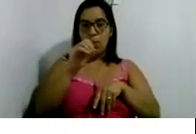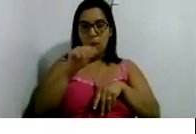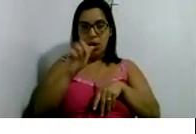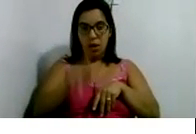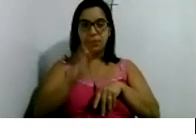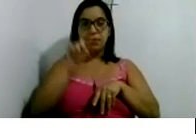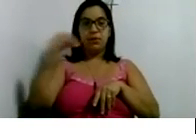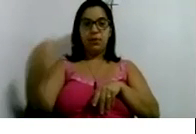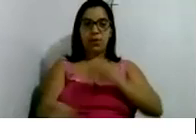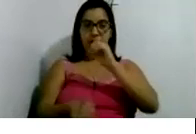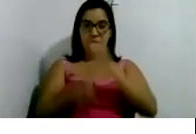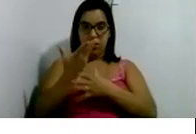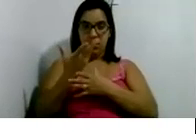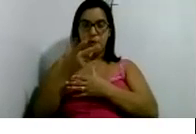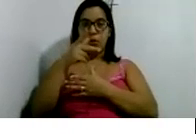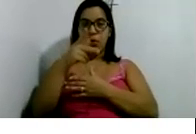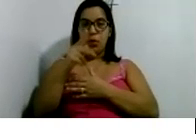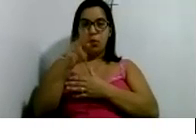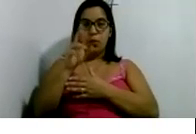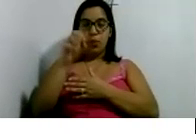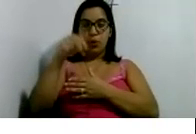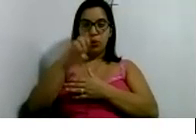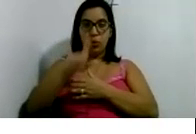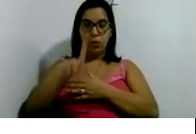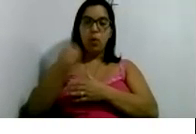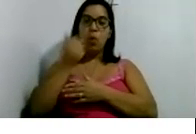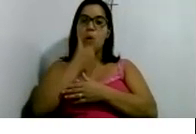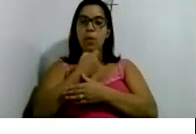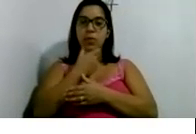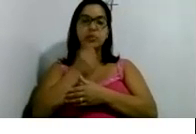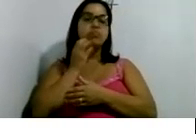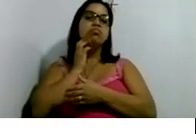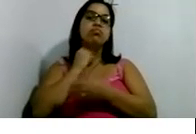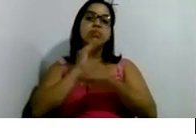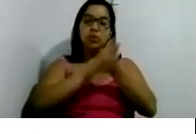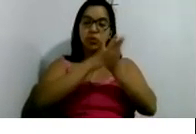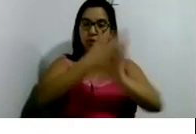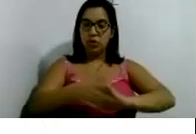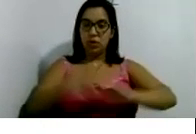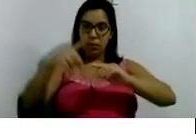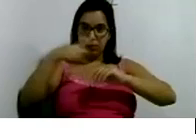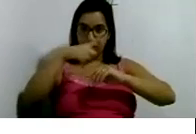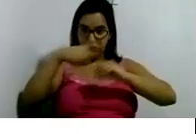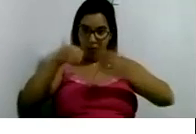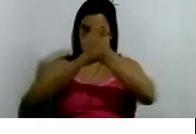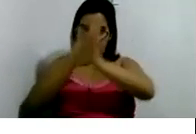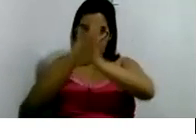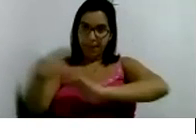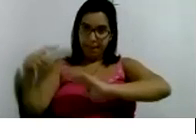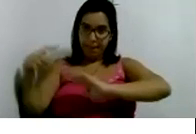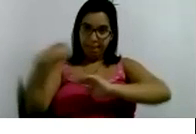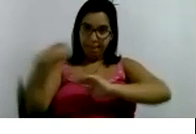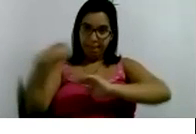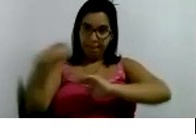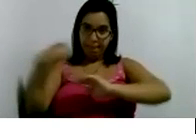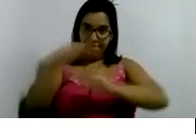tem a formação do pronúcleo masculino e a degeneração da cauda espermática, ou seja, o espermatozoide